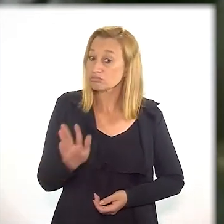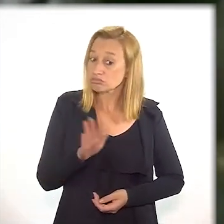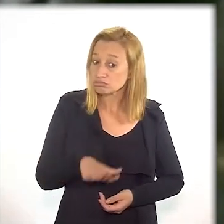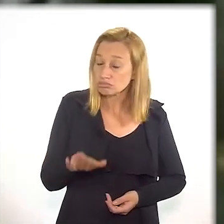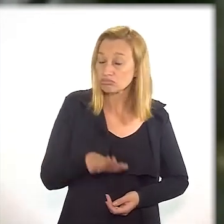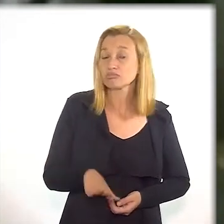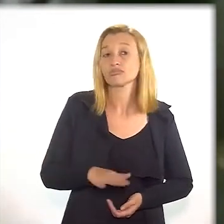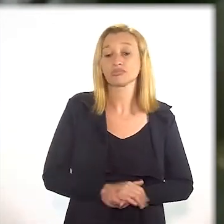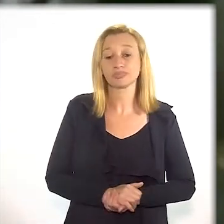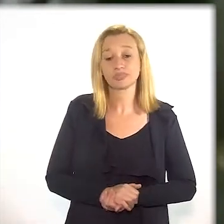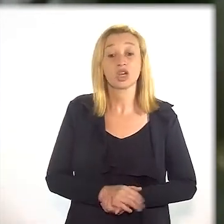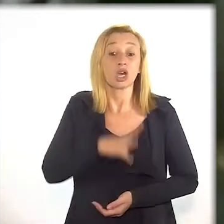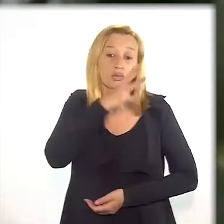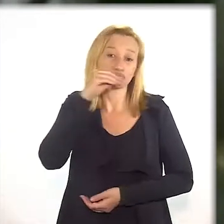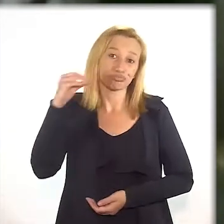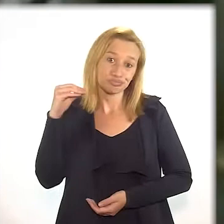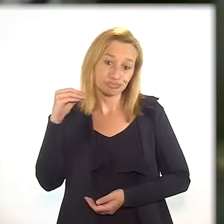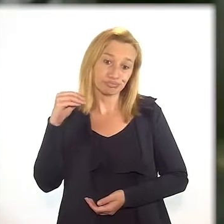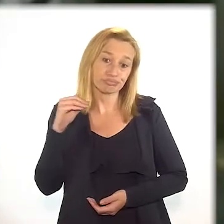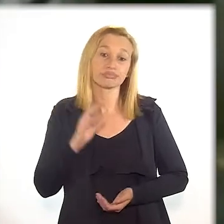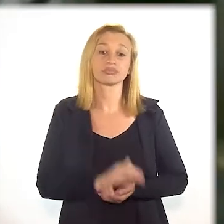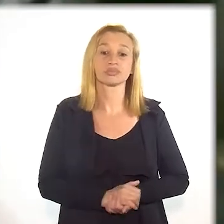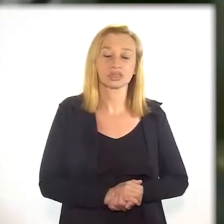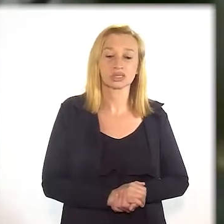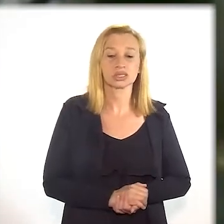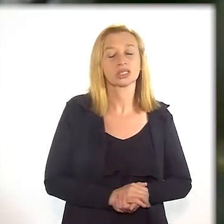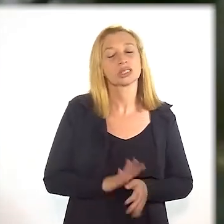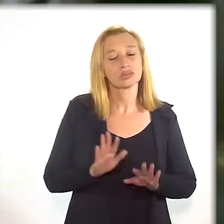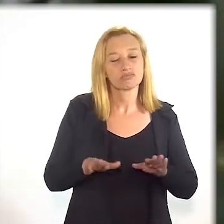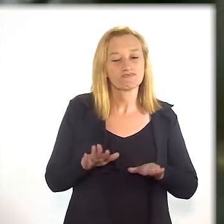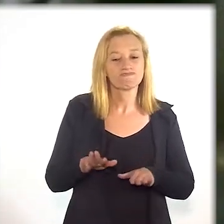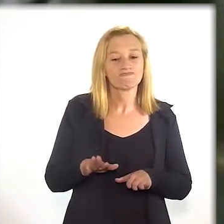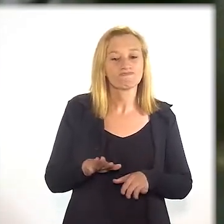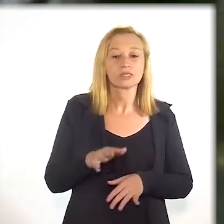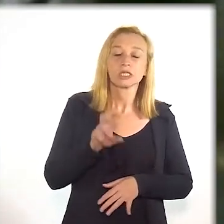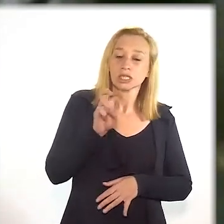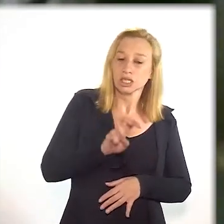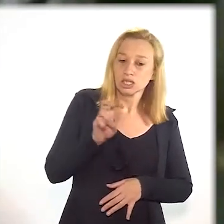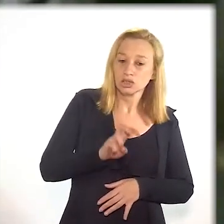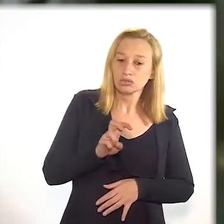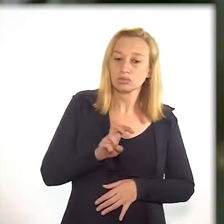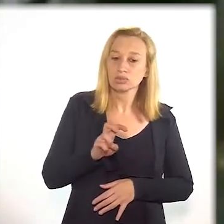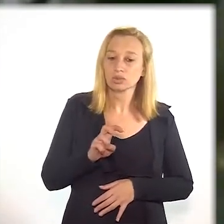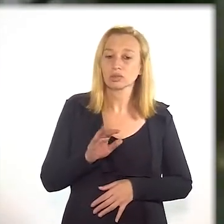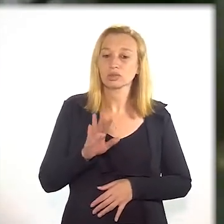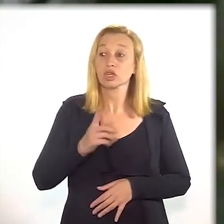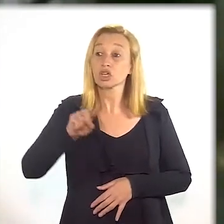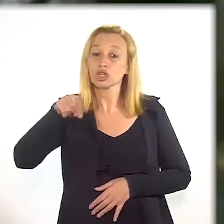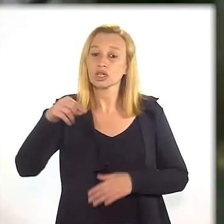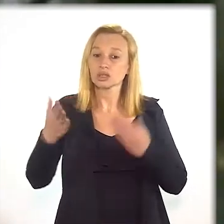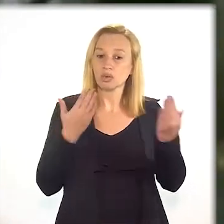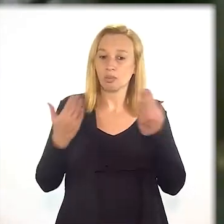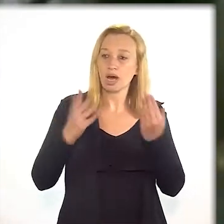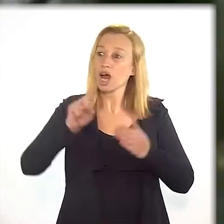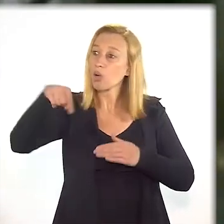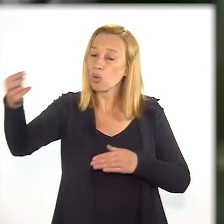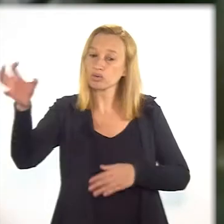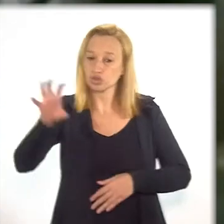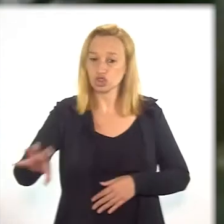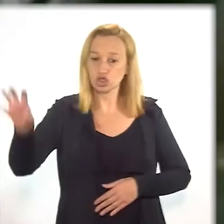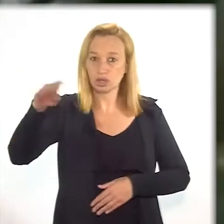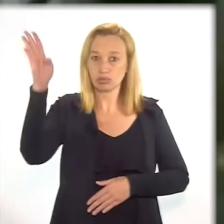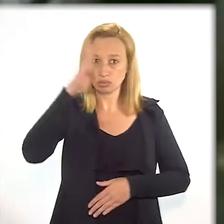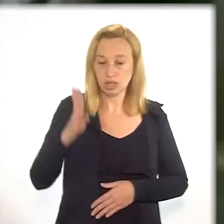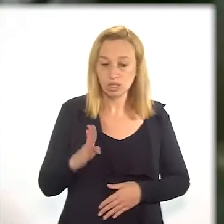de percentual de obesidade, e nos adolescentes nós nos mantivemos ali no 5º lugar em relação aos outros estados